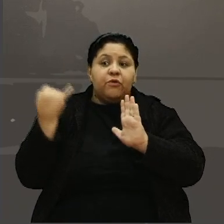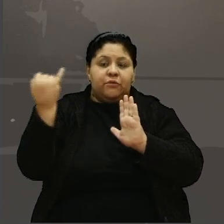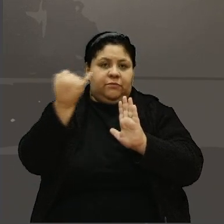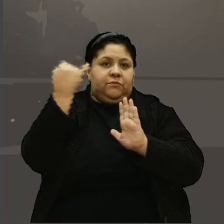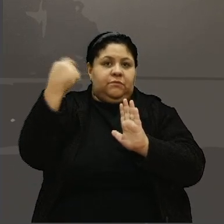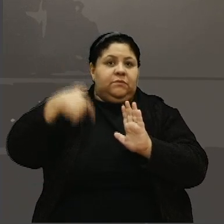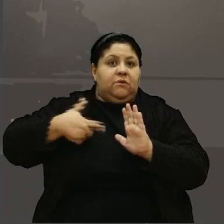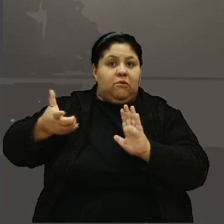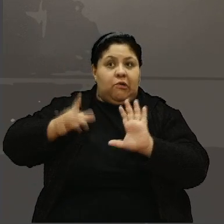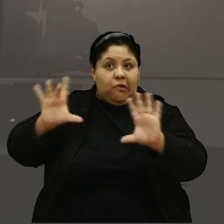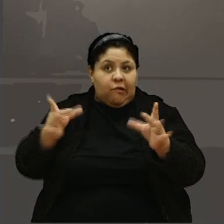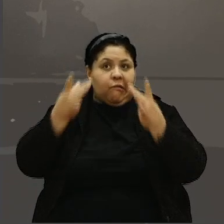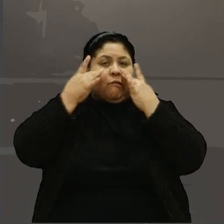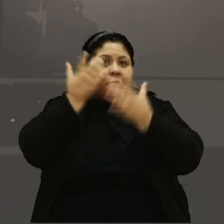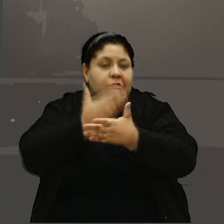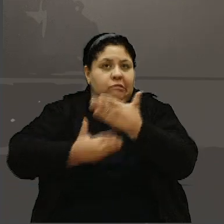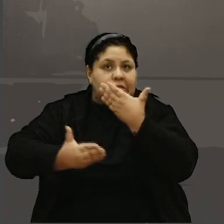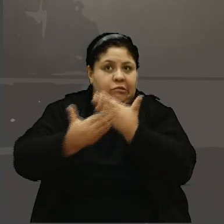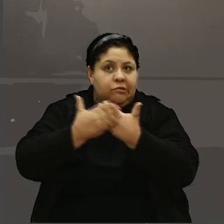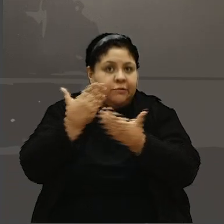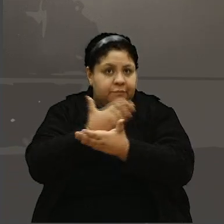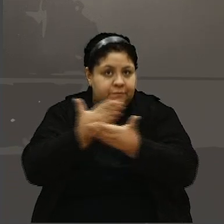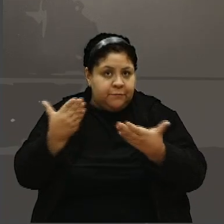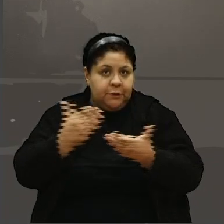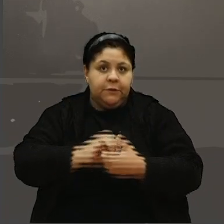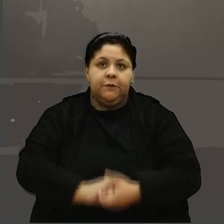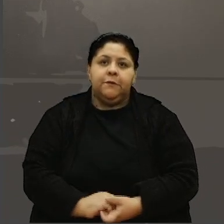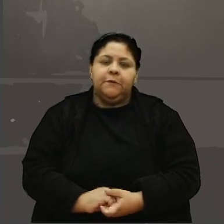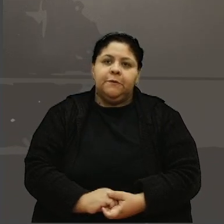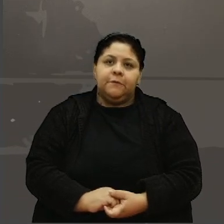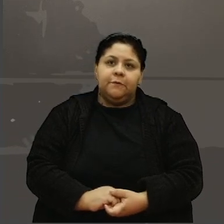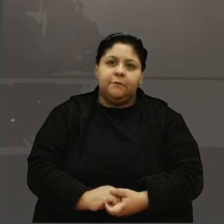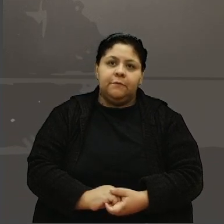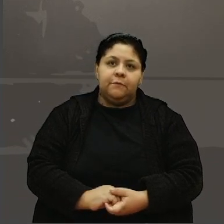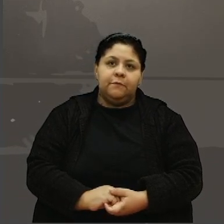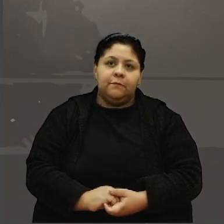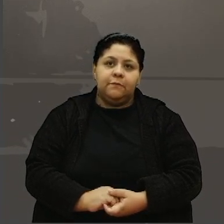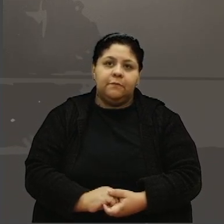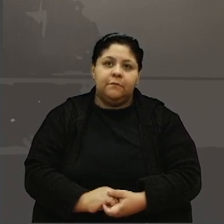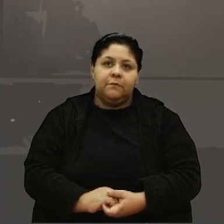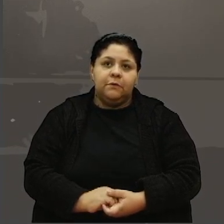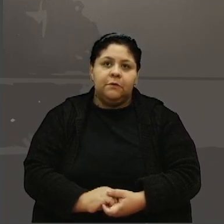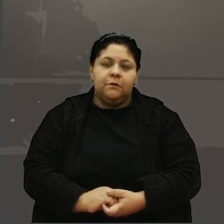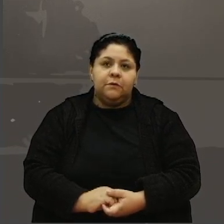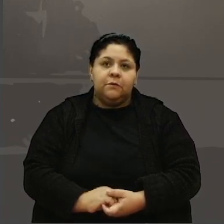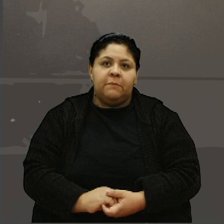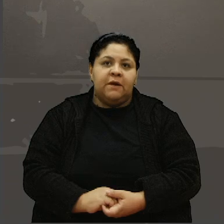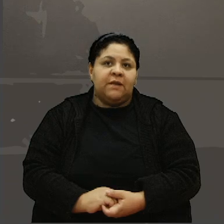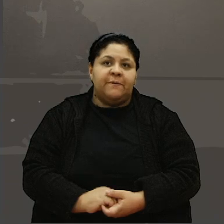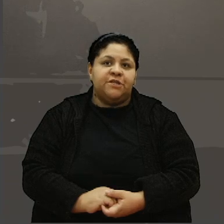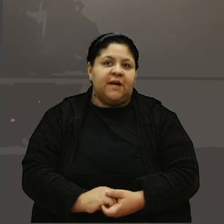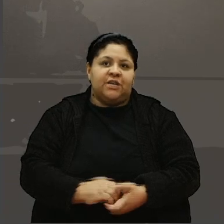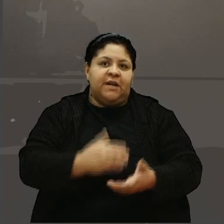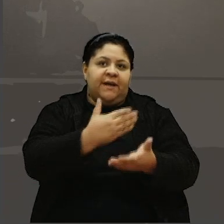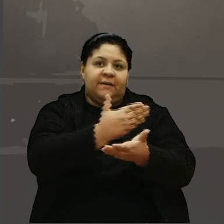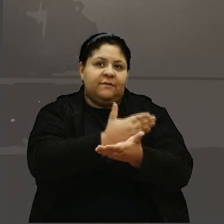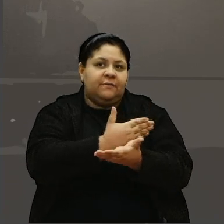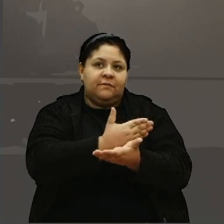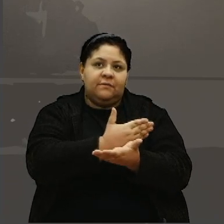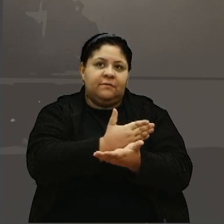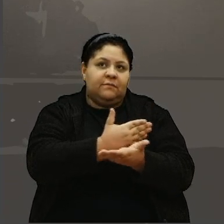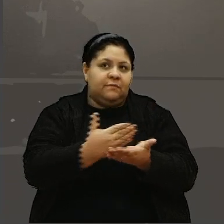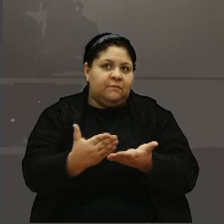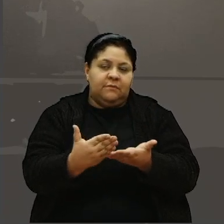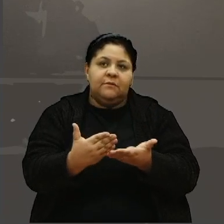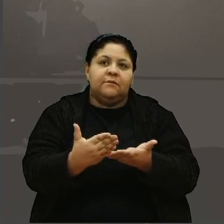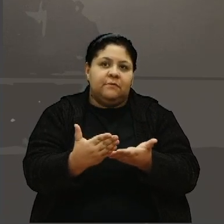eu queria a atenção de todos sobre esse projeto. Desde o período da pandemia, os nossos profissionais da educação têm sofrido